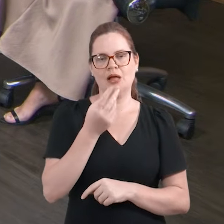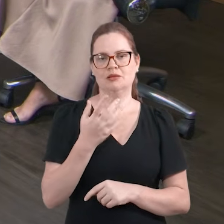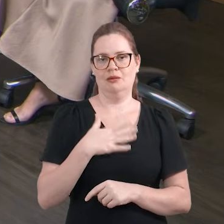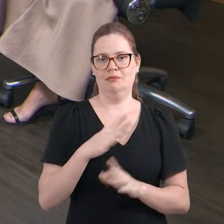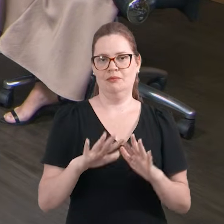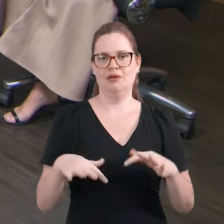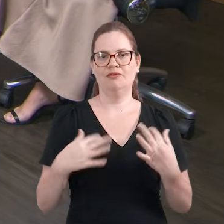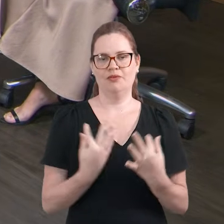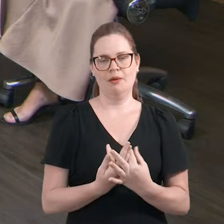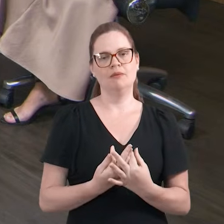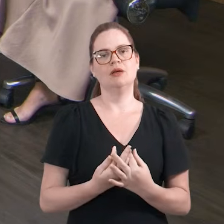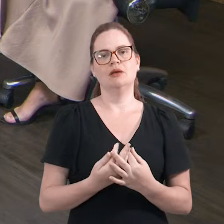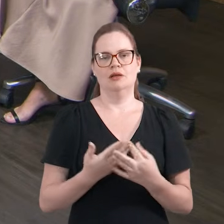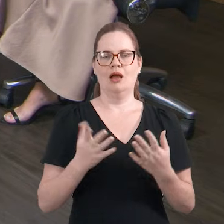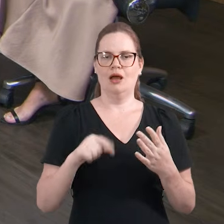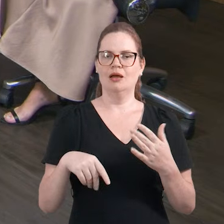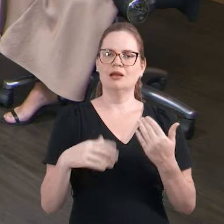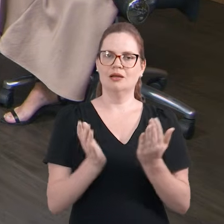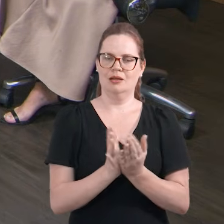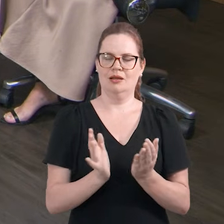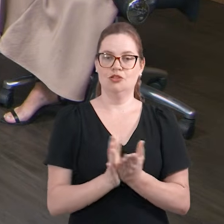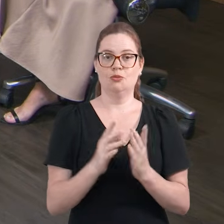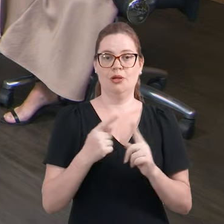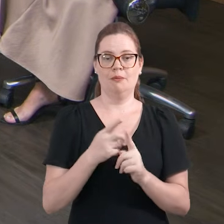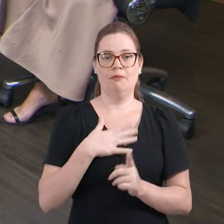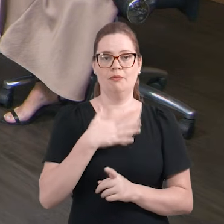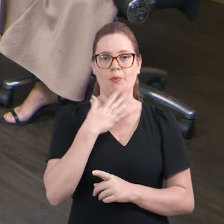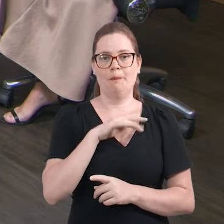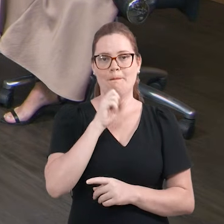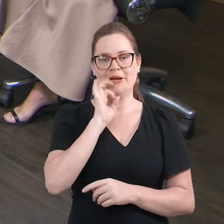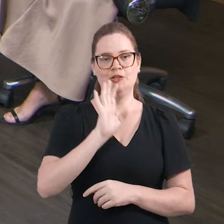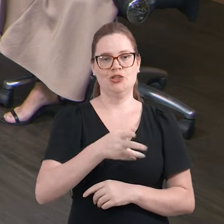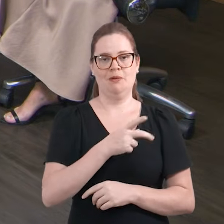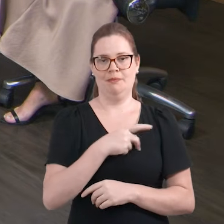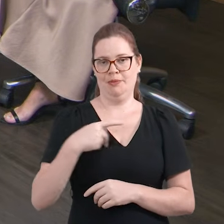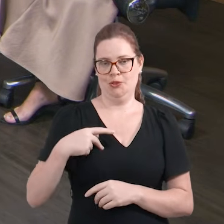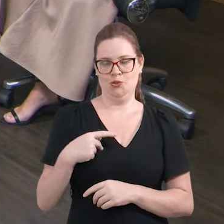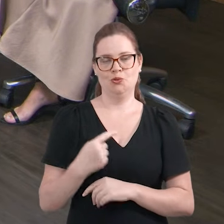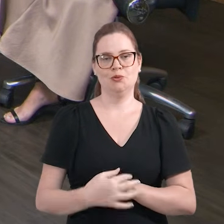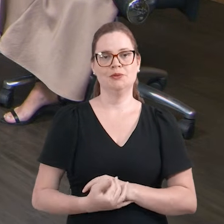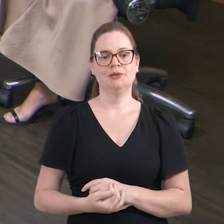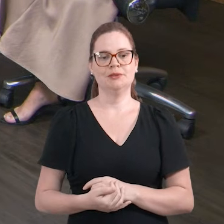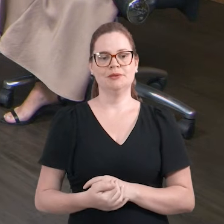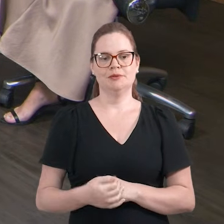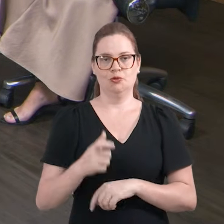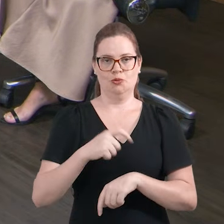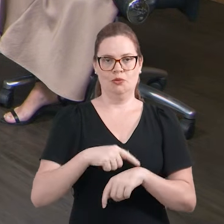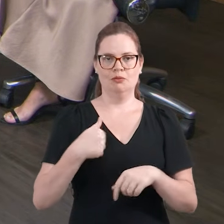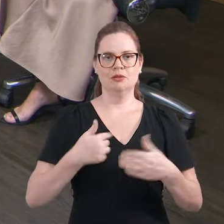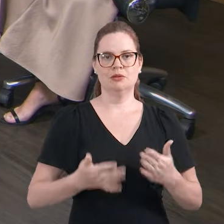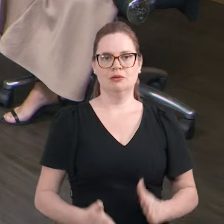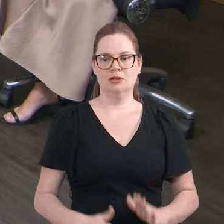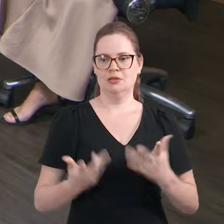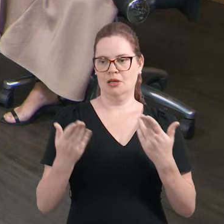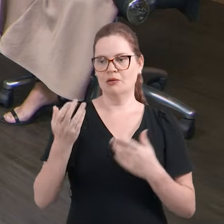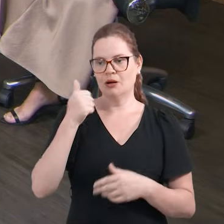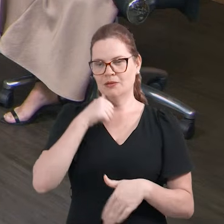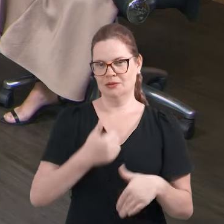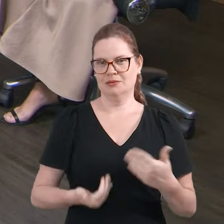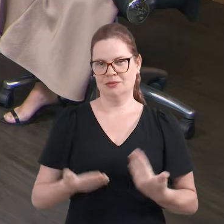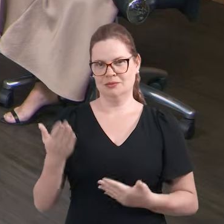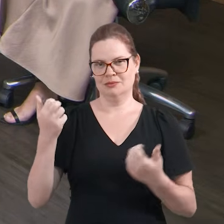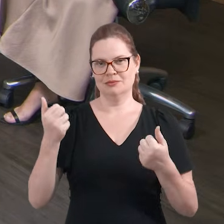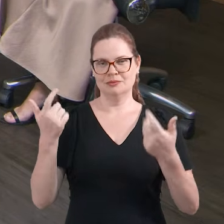lar evangélico. Meu pai era pastor quando eu nasci. E isso que a nossa irmã